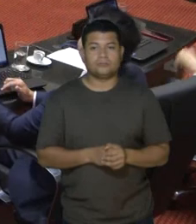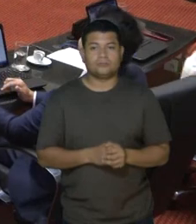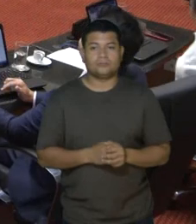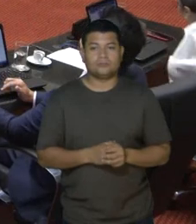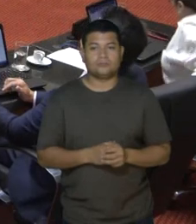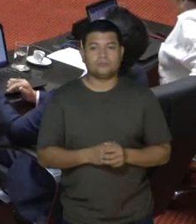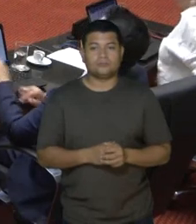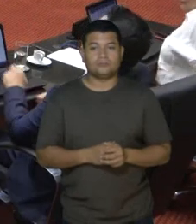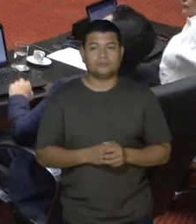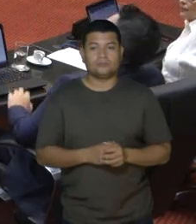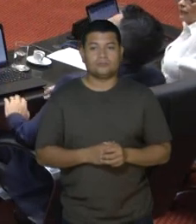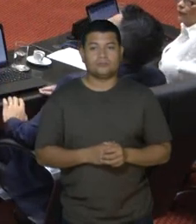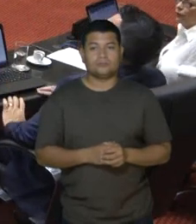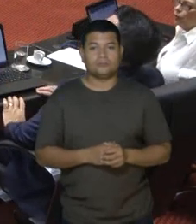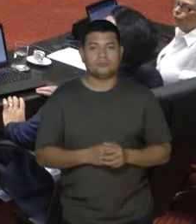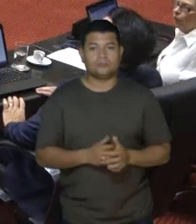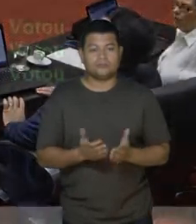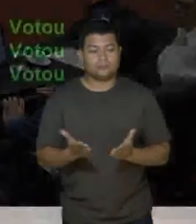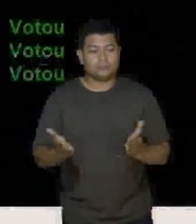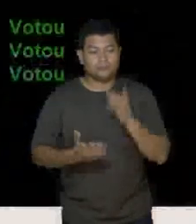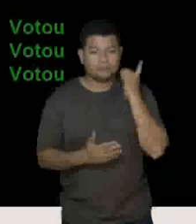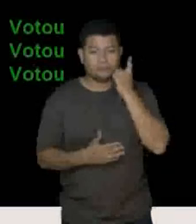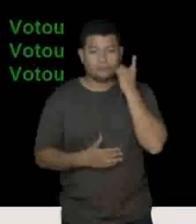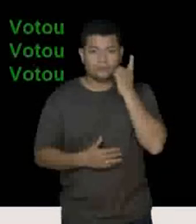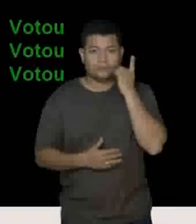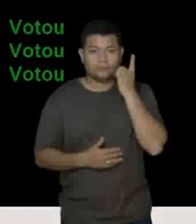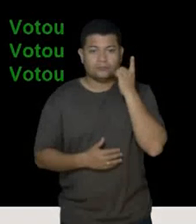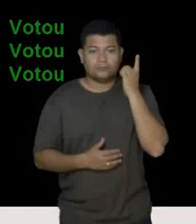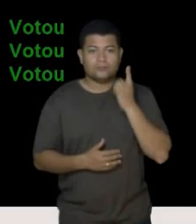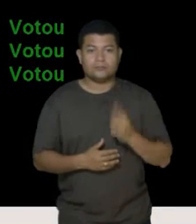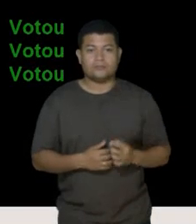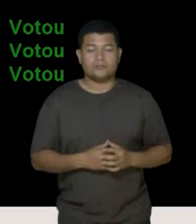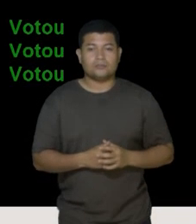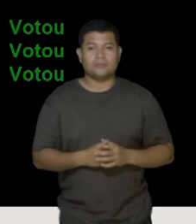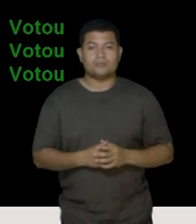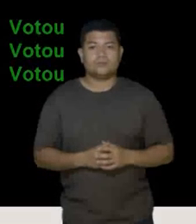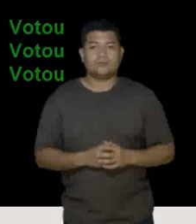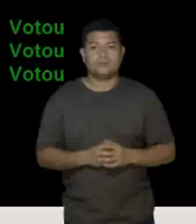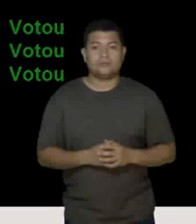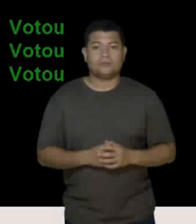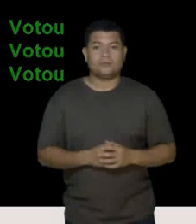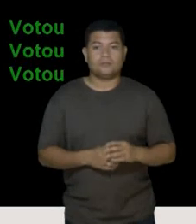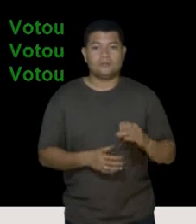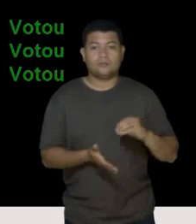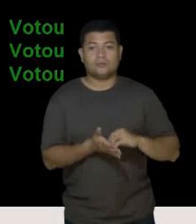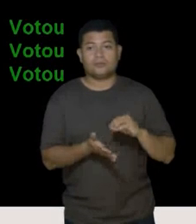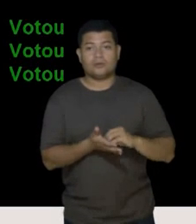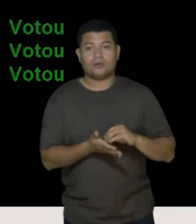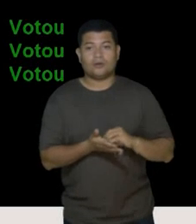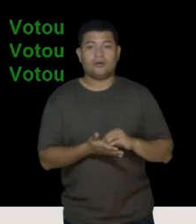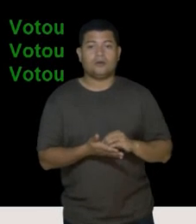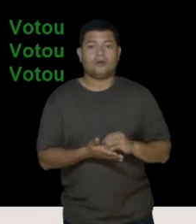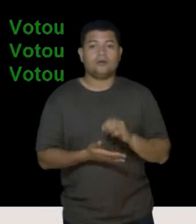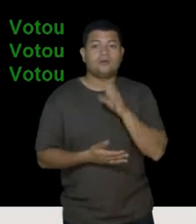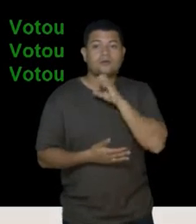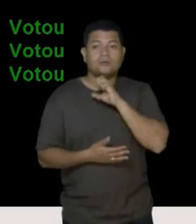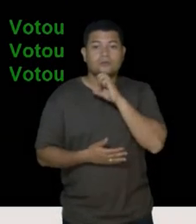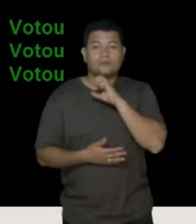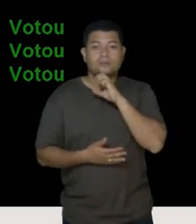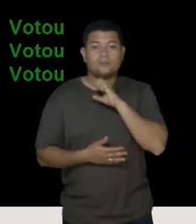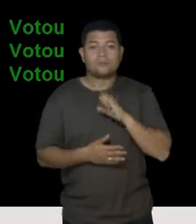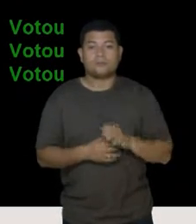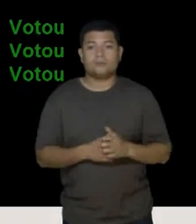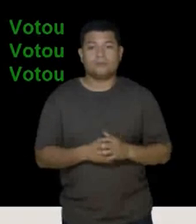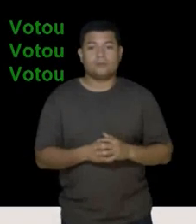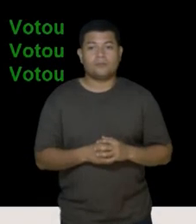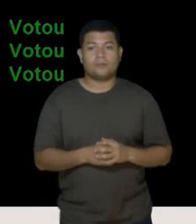Senhores deputados, deputado Felipe, senhor presidente. Deputado